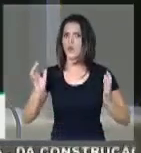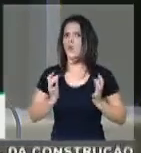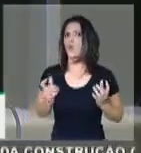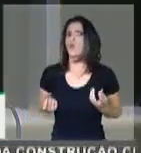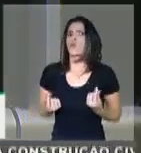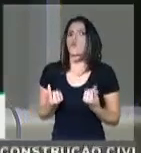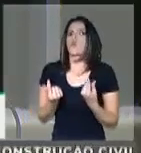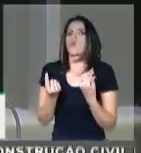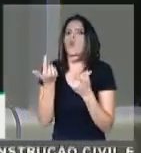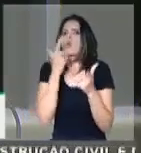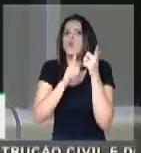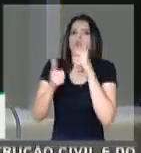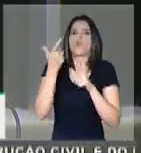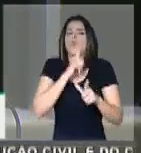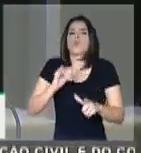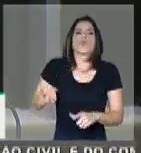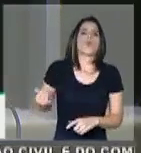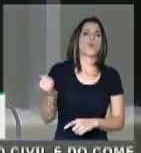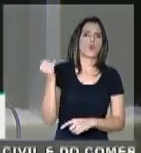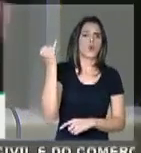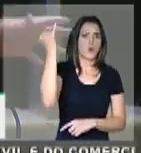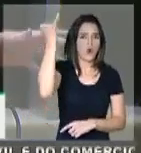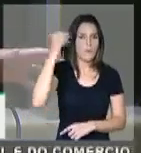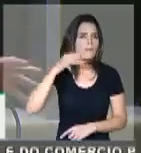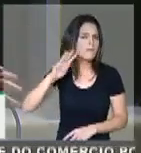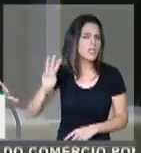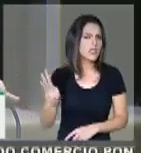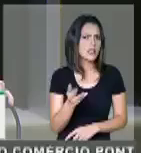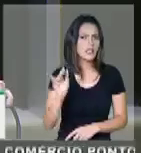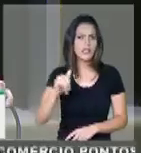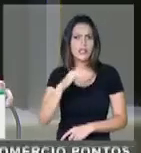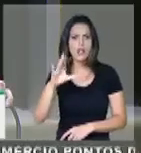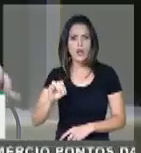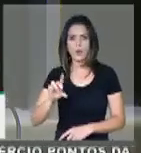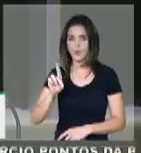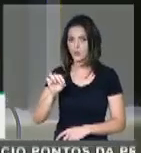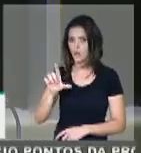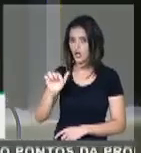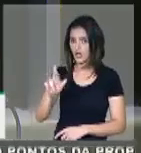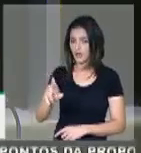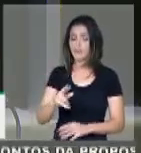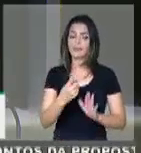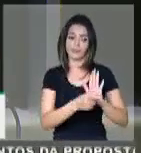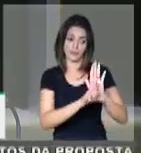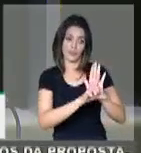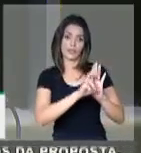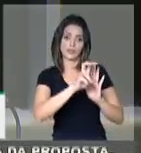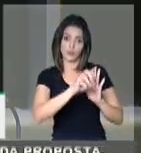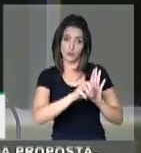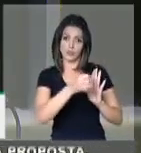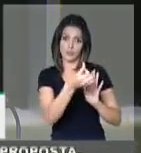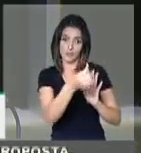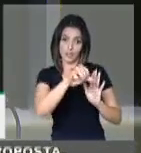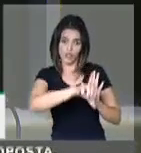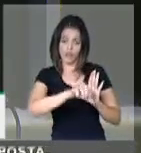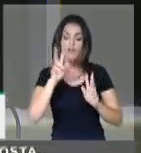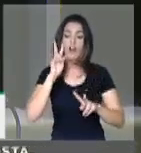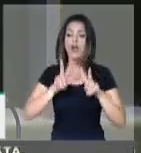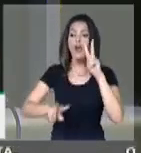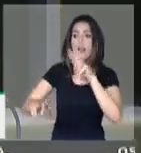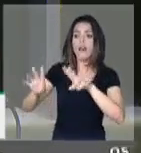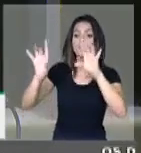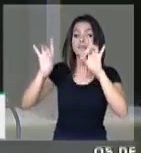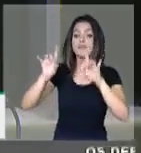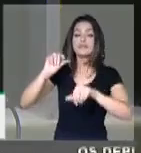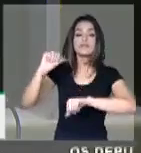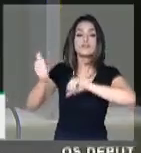de dólares. Queremos sim, senhor presidente, através do projeto de lei 5069, ter um olhar especial para